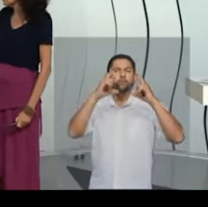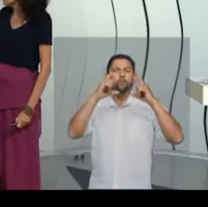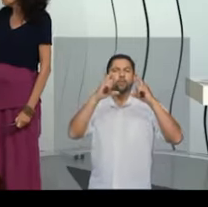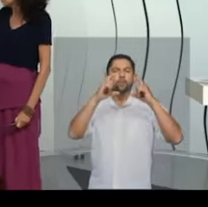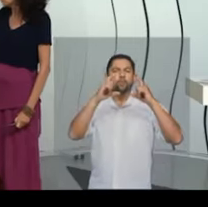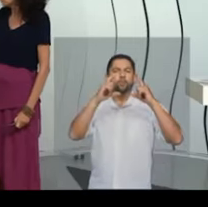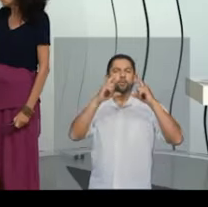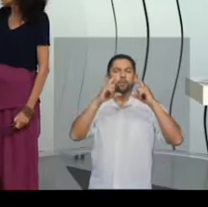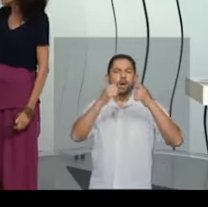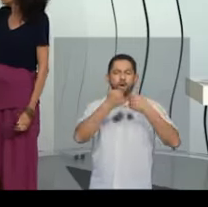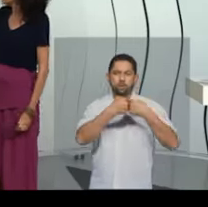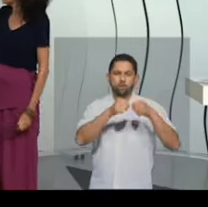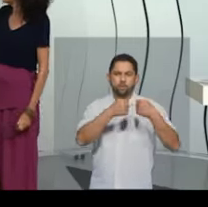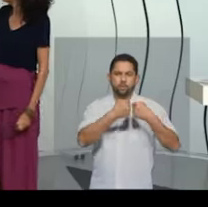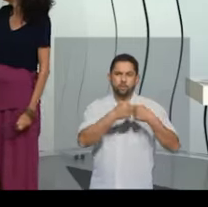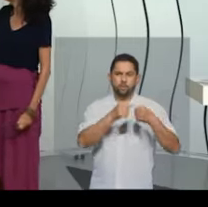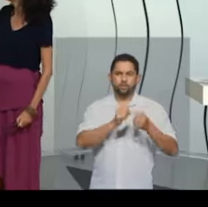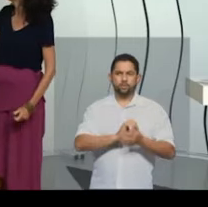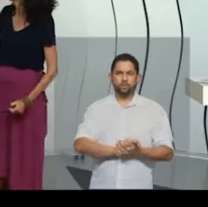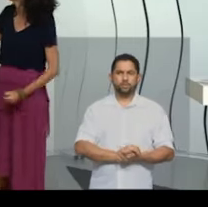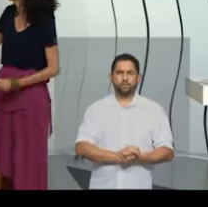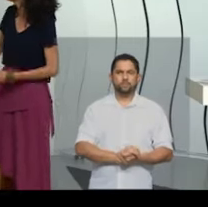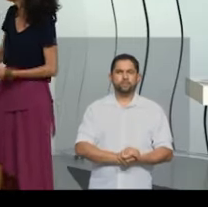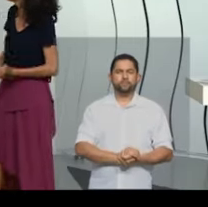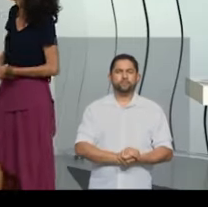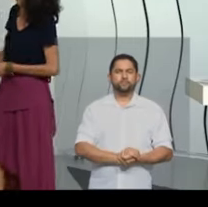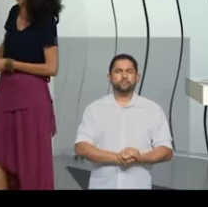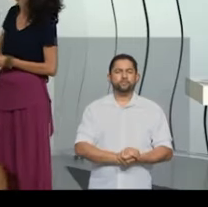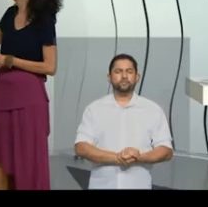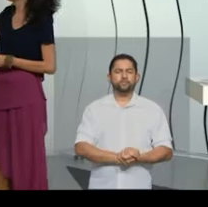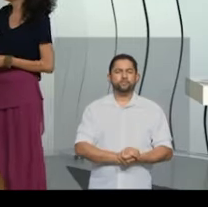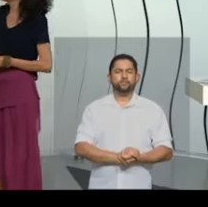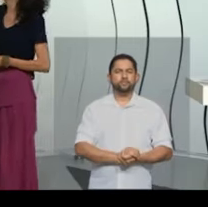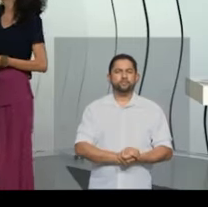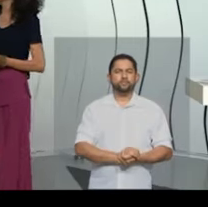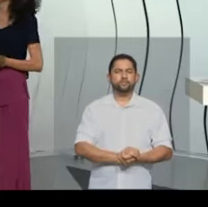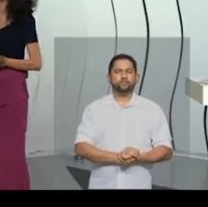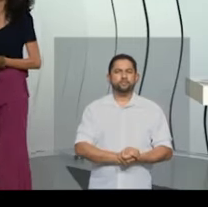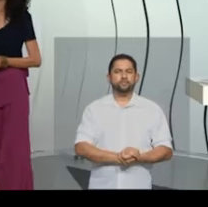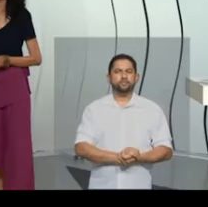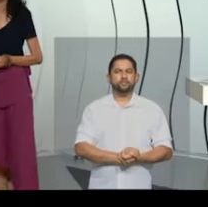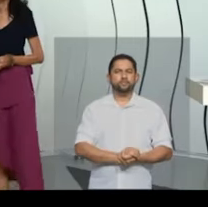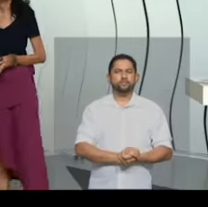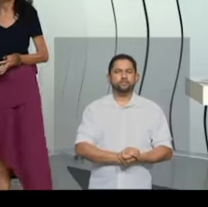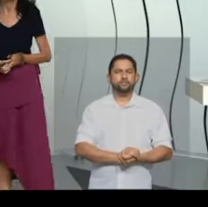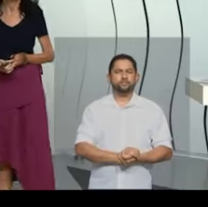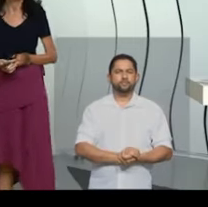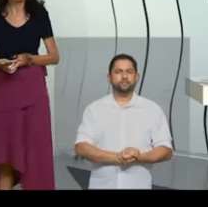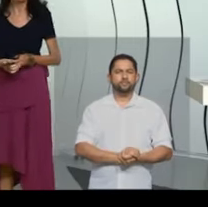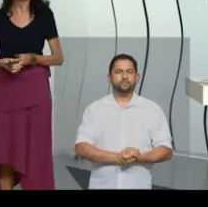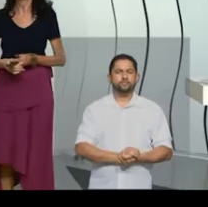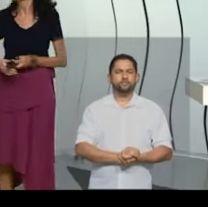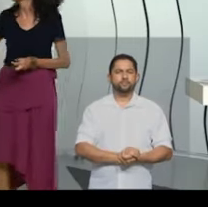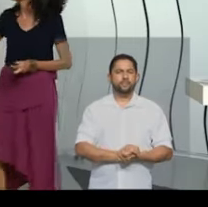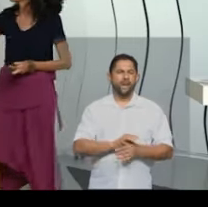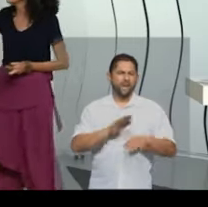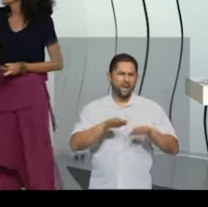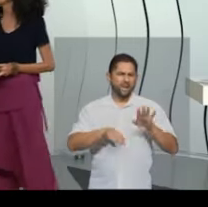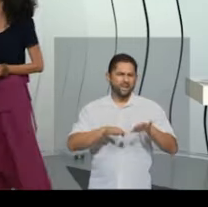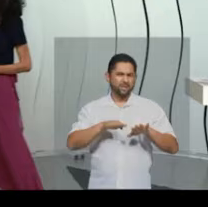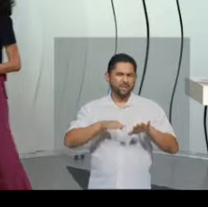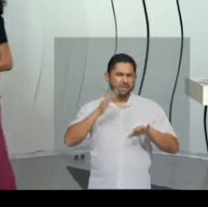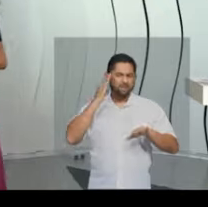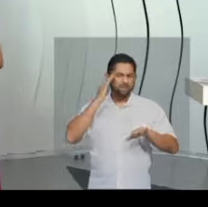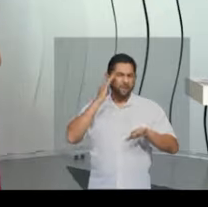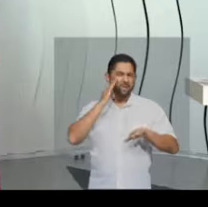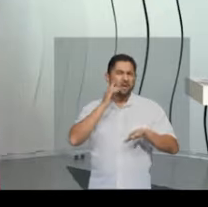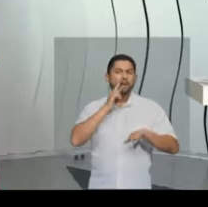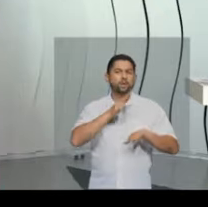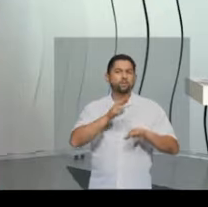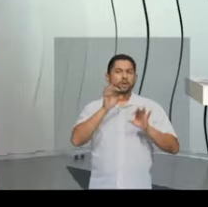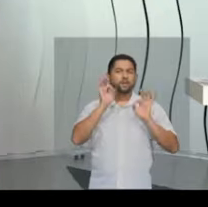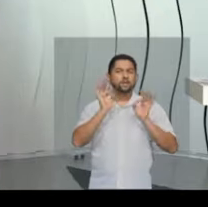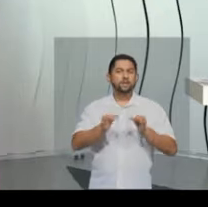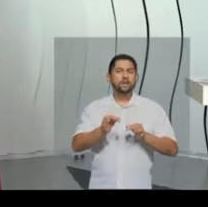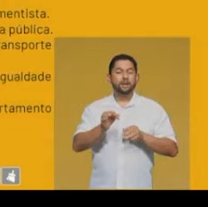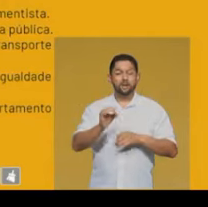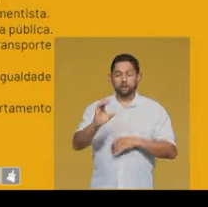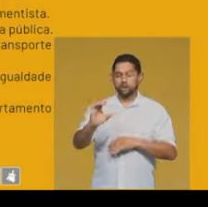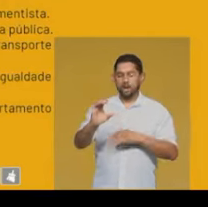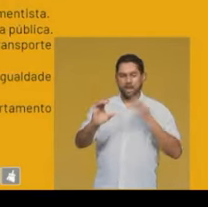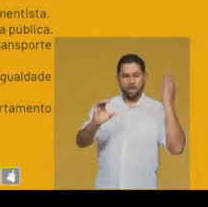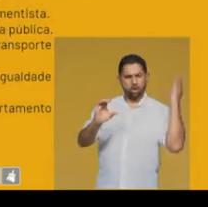é sobre um ônibus. Você vai achar que a resposta correta é letra